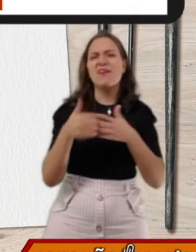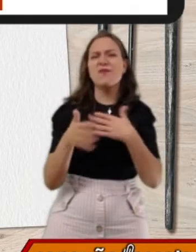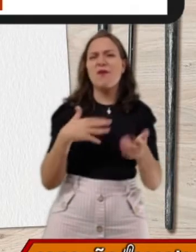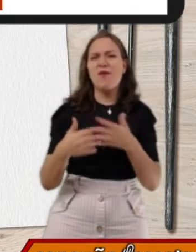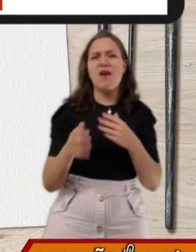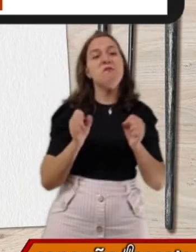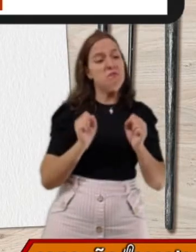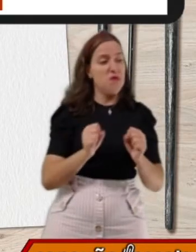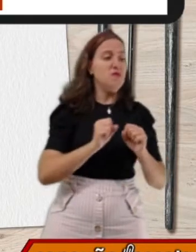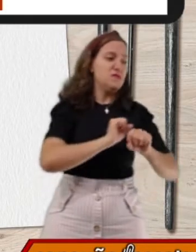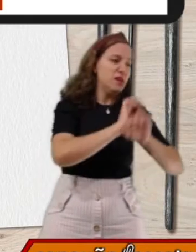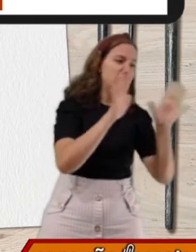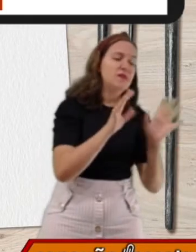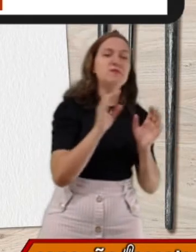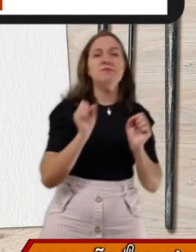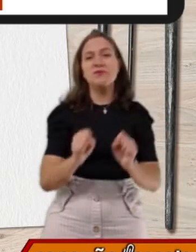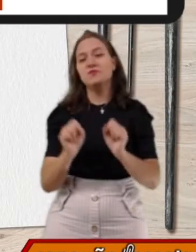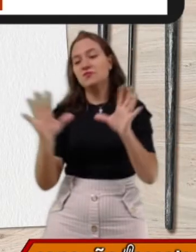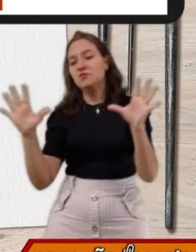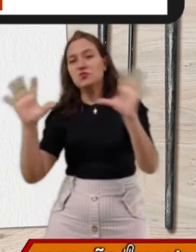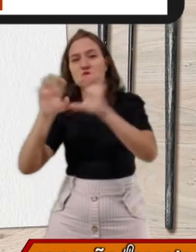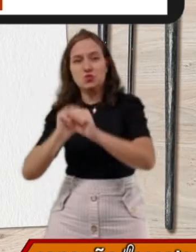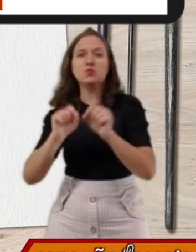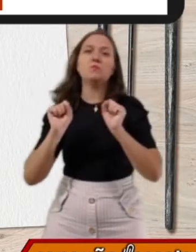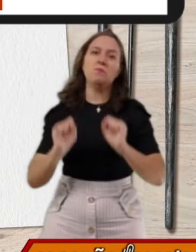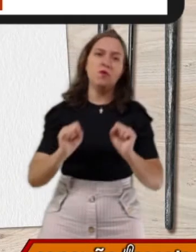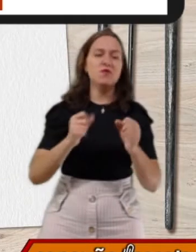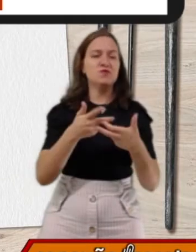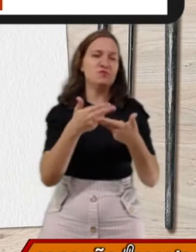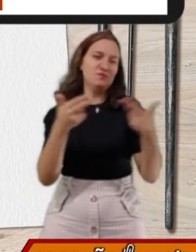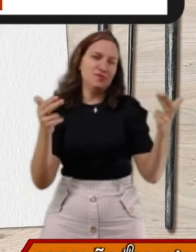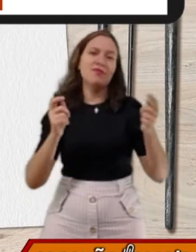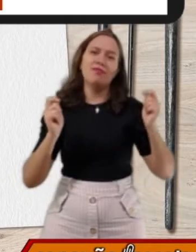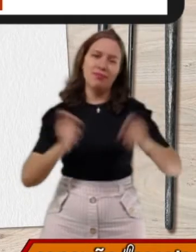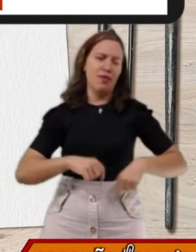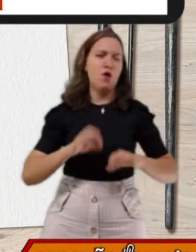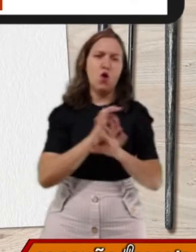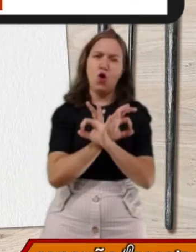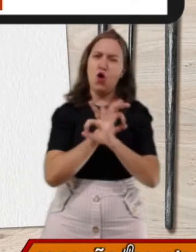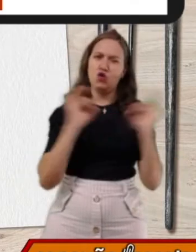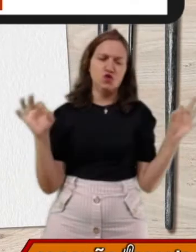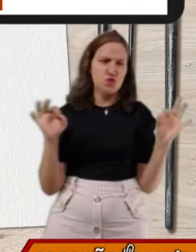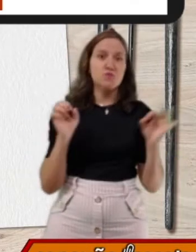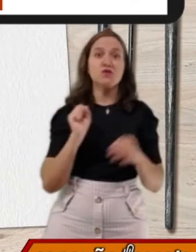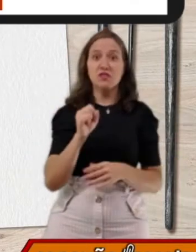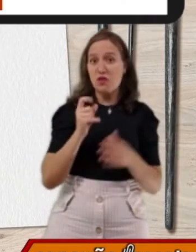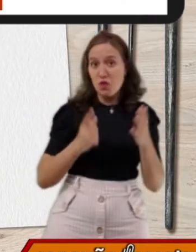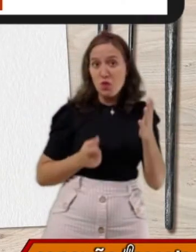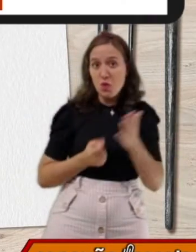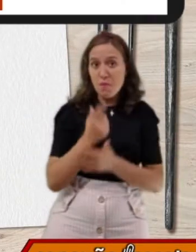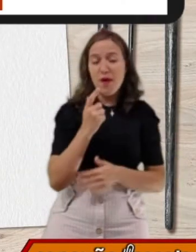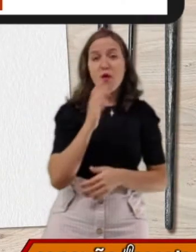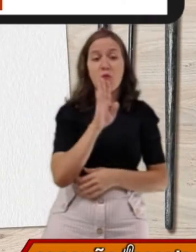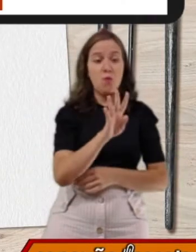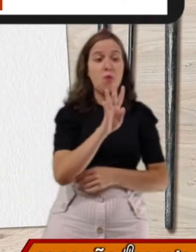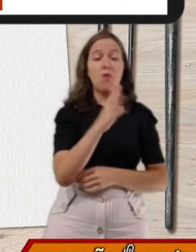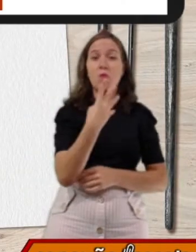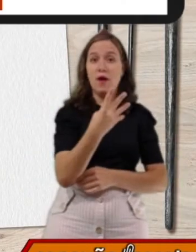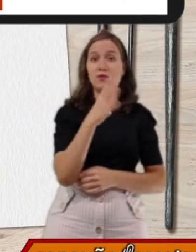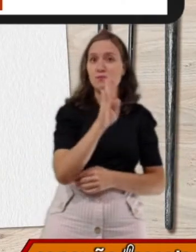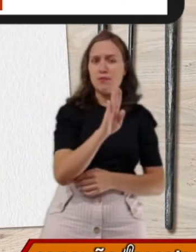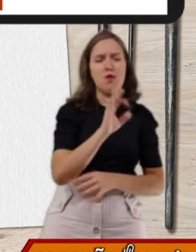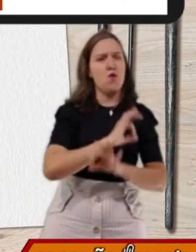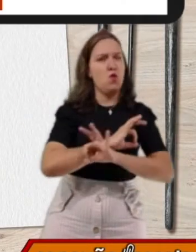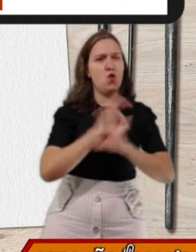consigo fazer um rascunho legal com ele e também consigo fazer sombra com ele ele é ótimo se você puder comprar só o 4B ó